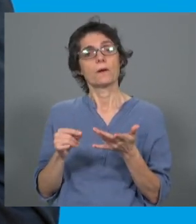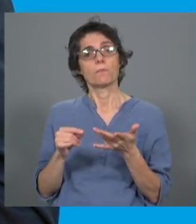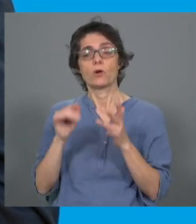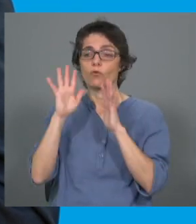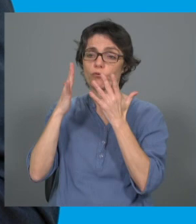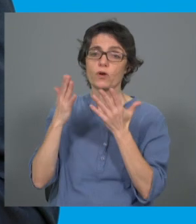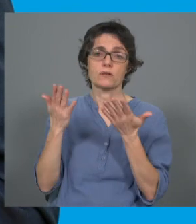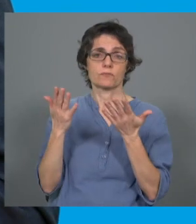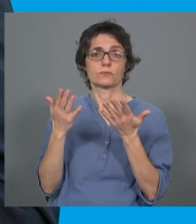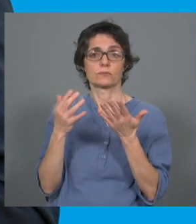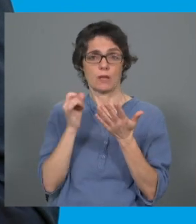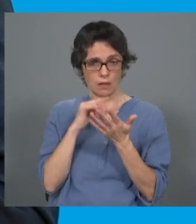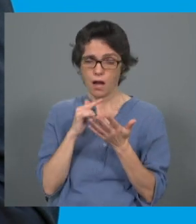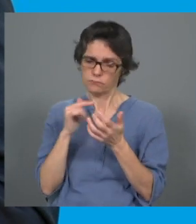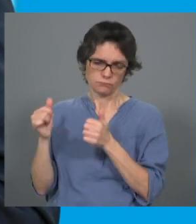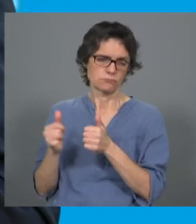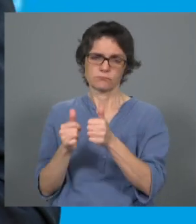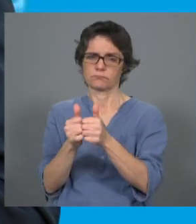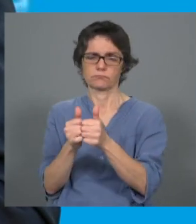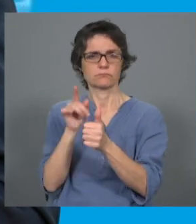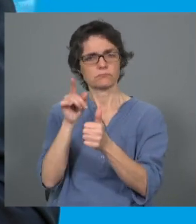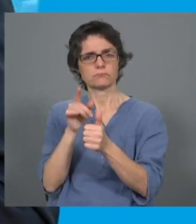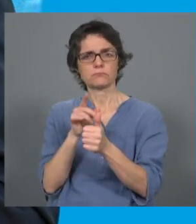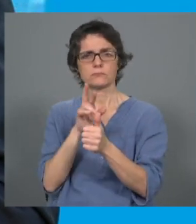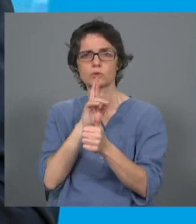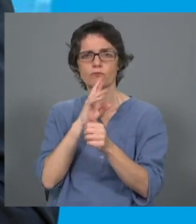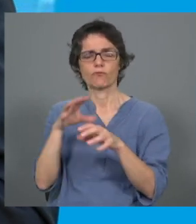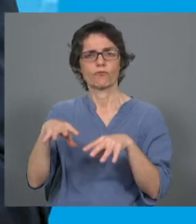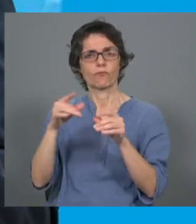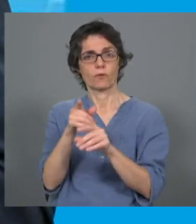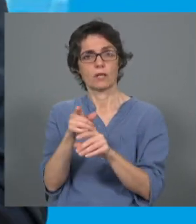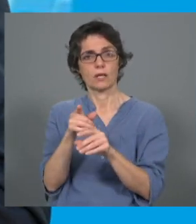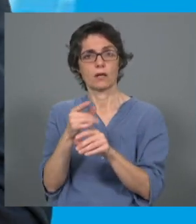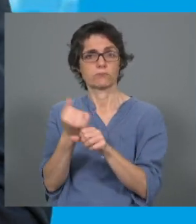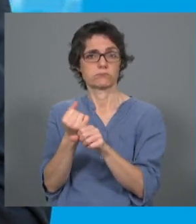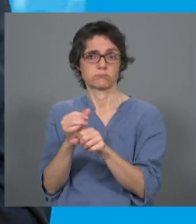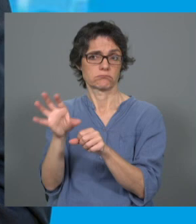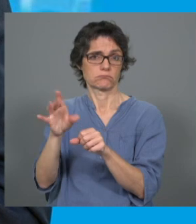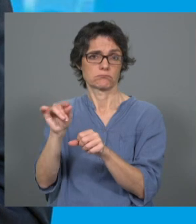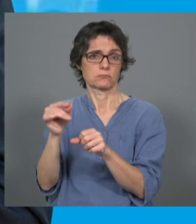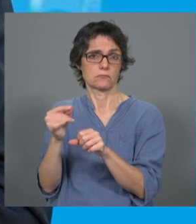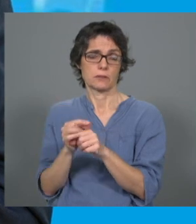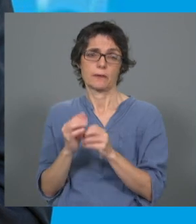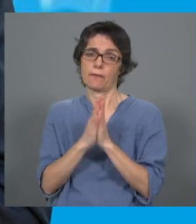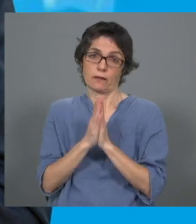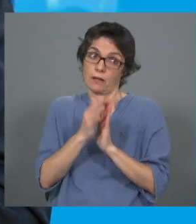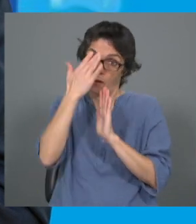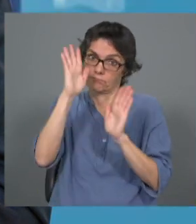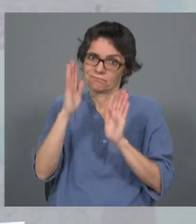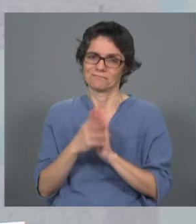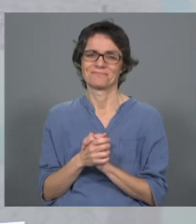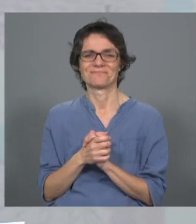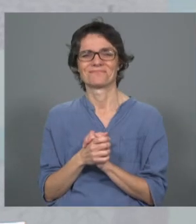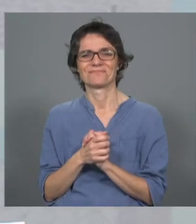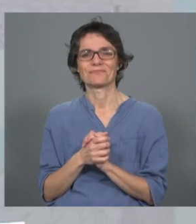Facebook do Santuário de Fátima, do Serviço Nacional e, se calhar, também da Eclésia. No dia a seguir,